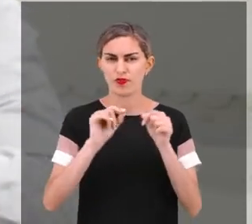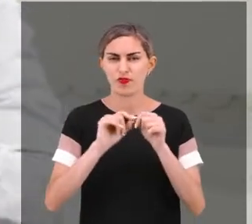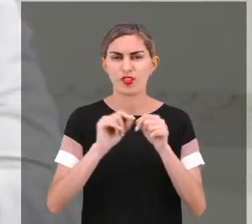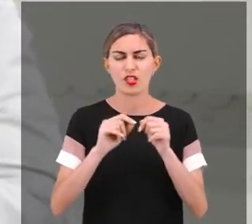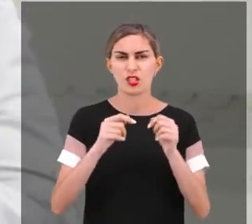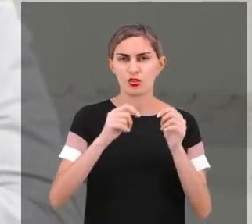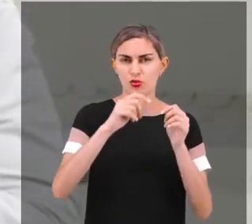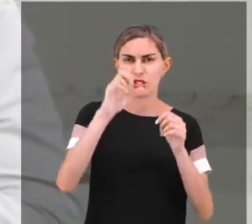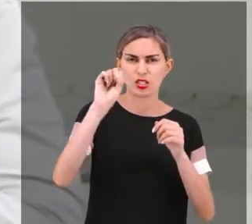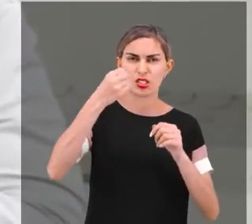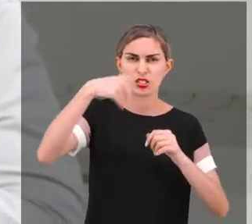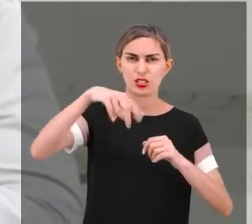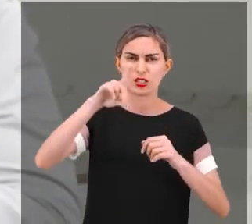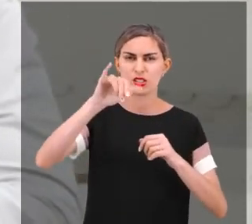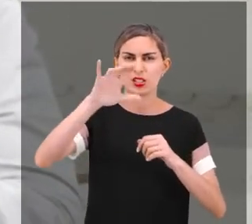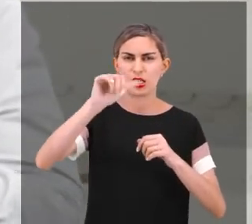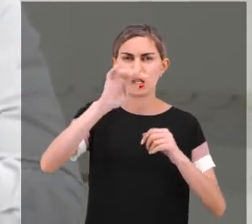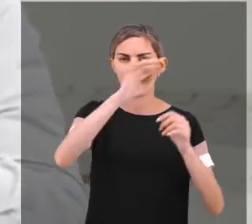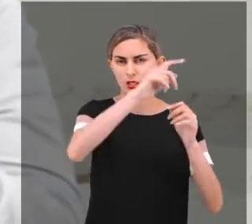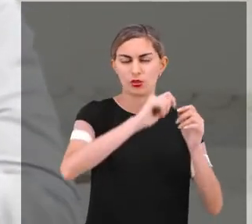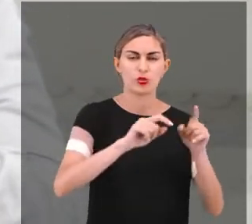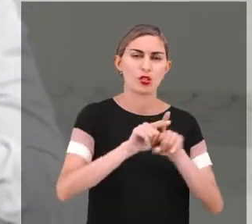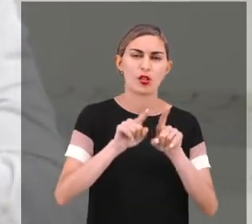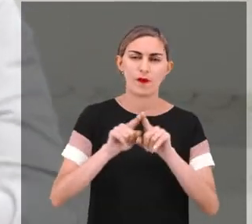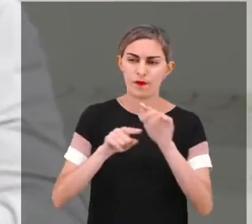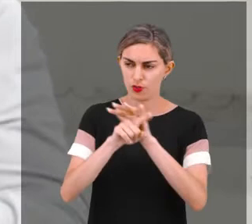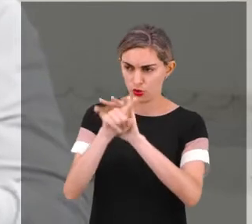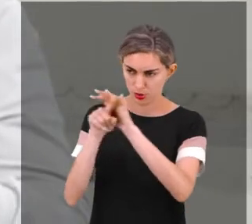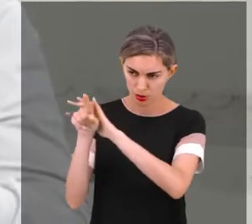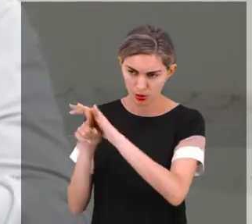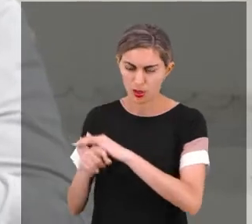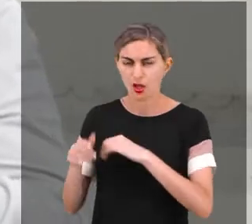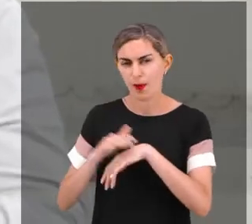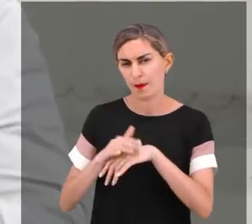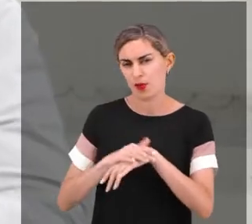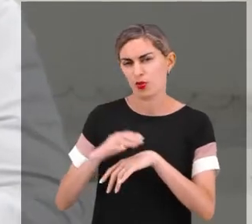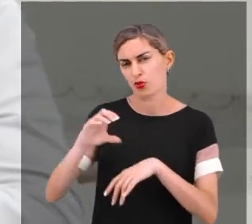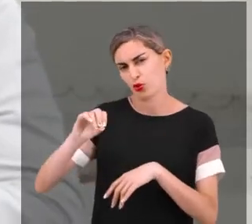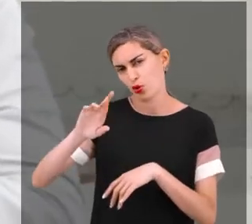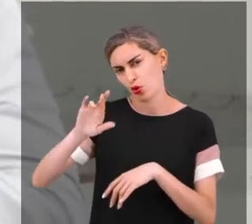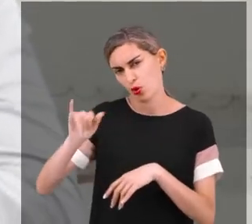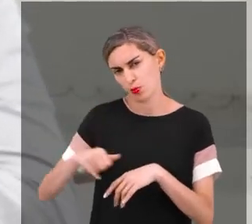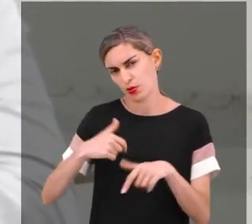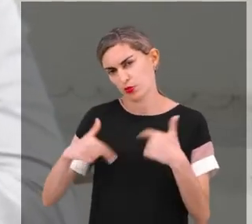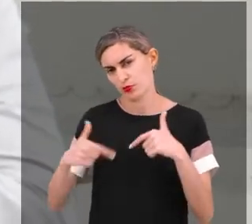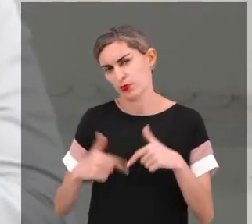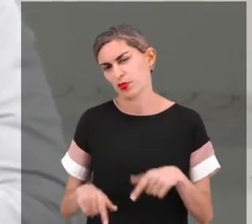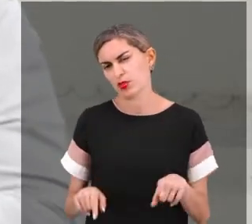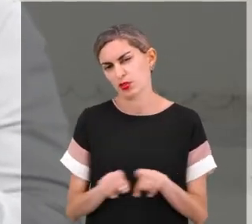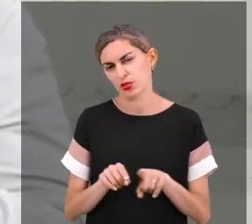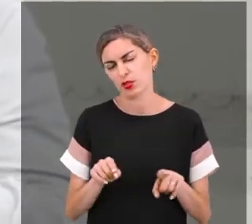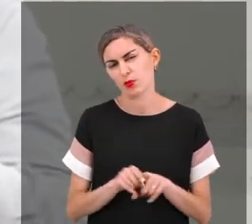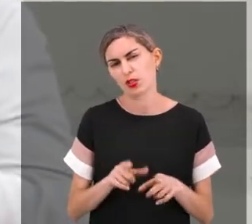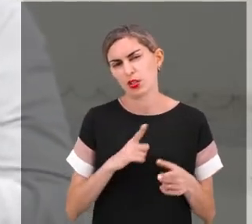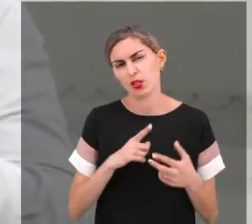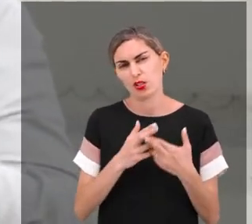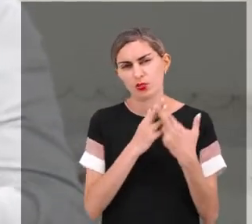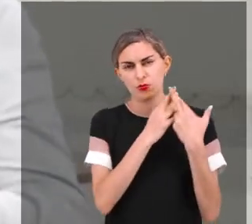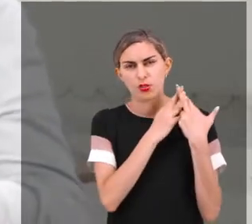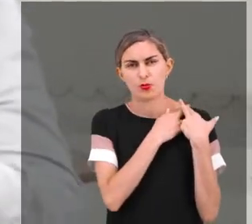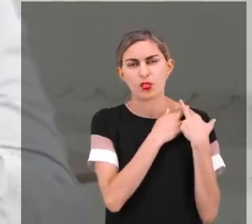só feito nos sindicatos, né, controla essa fiscalização da mão de obra. O órgão também